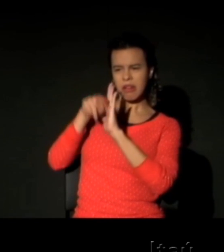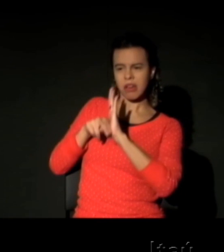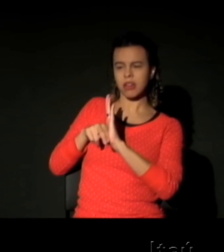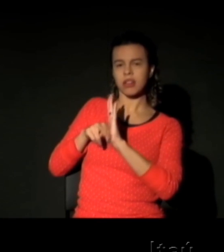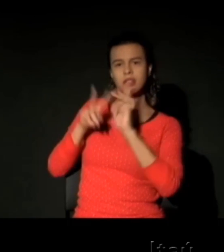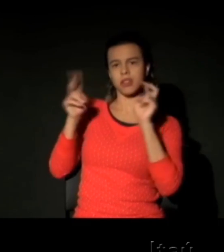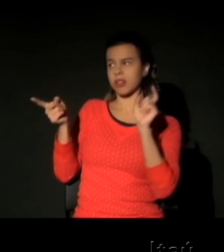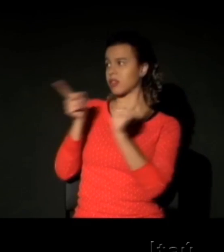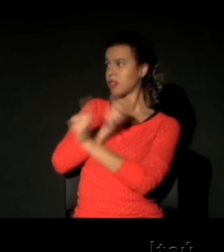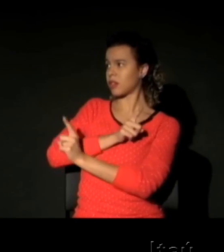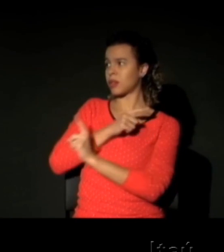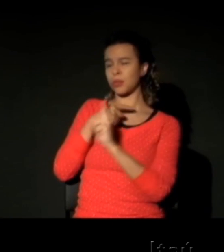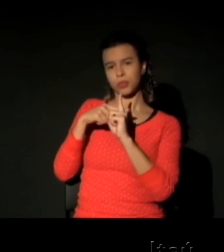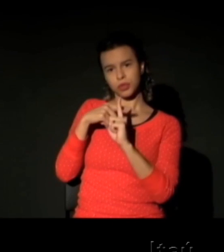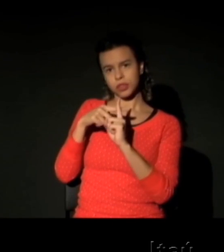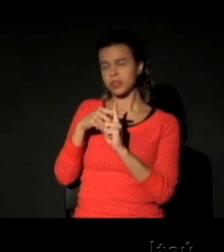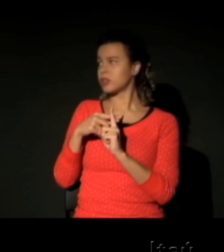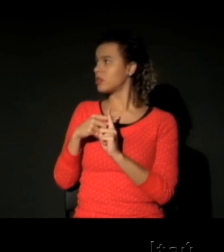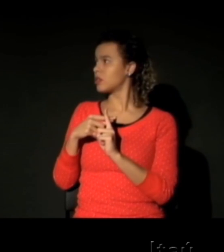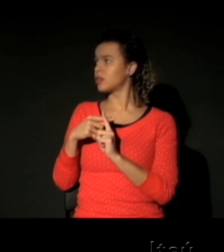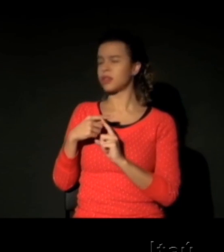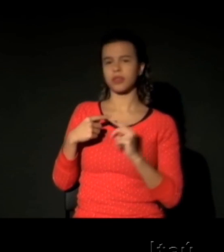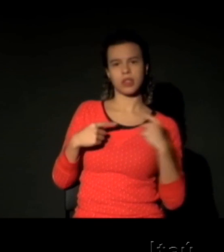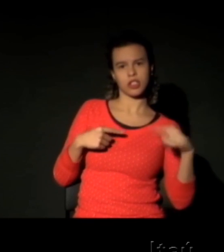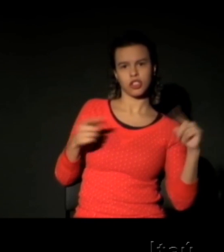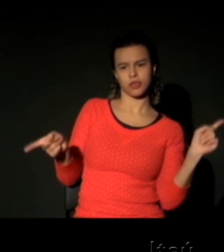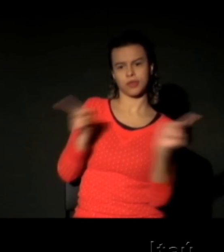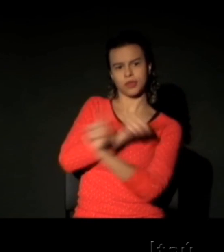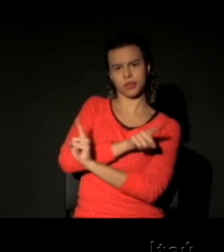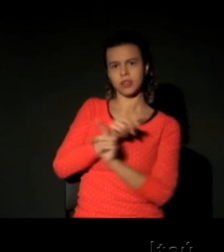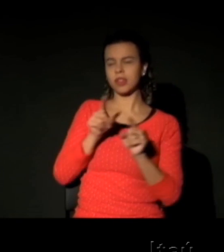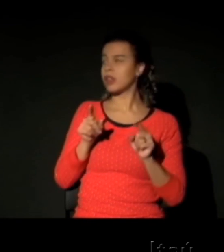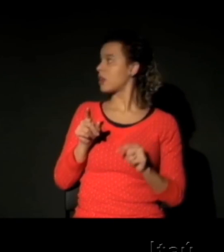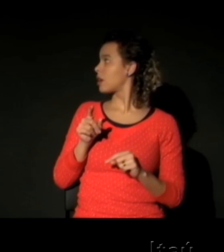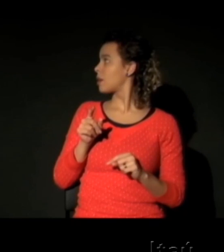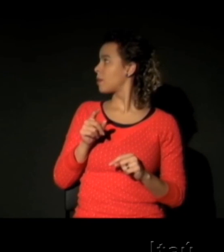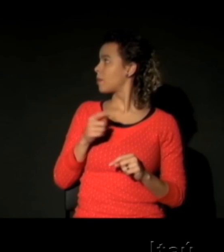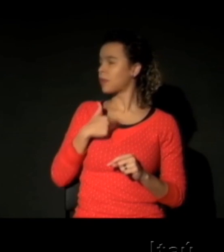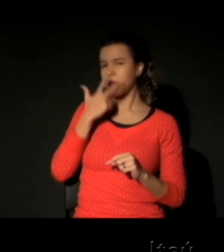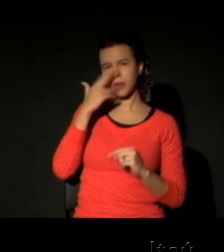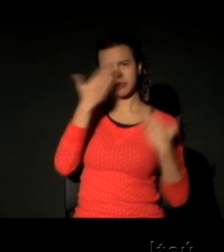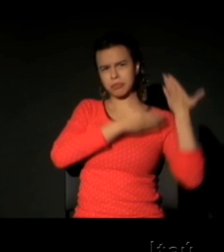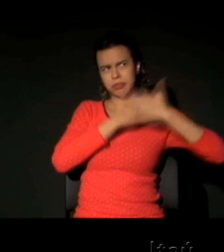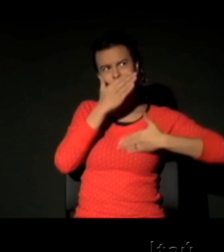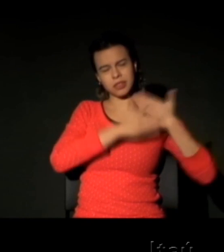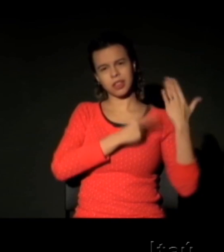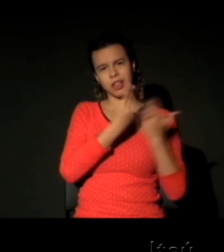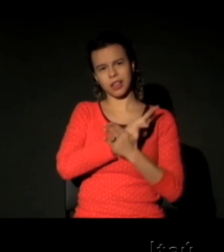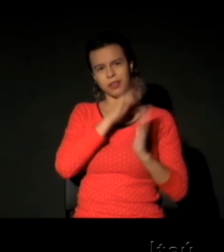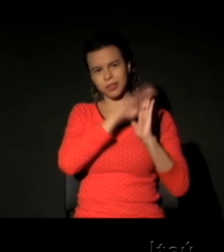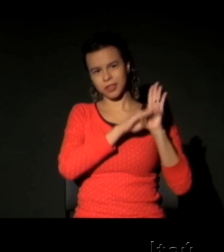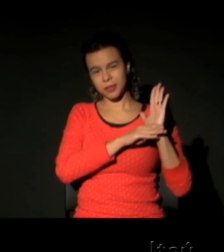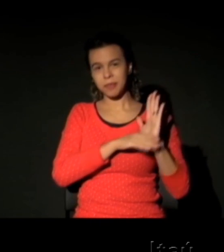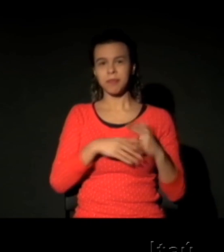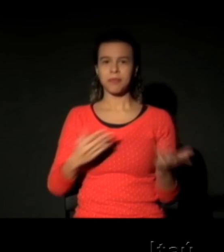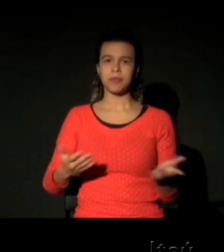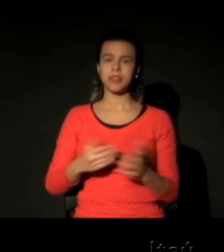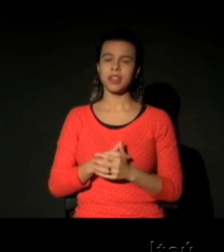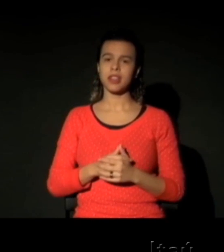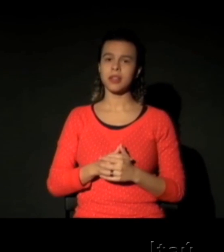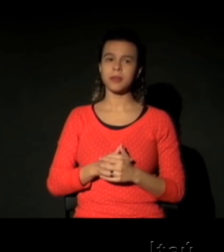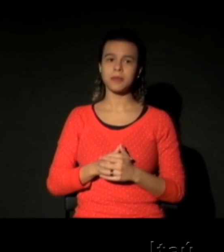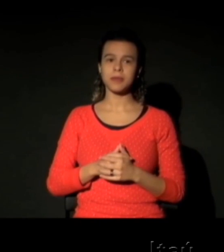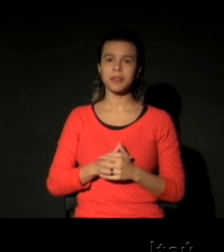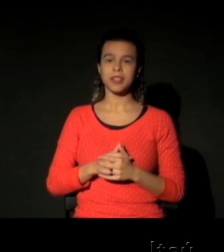reversão do Positivo né e do negativo aqui ess acho que tá fora deoda isso aqui mas eh eh enfim